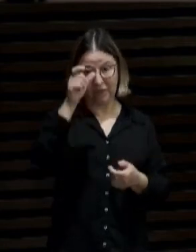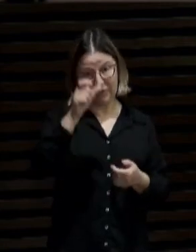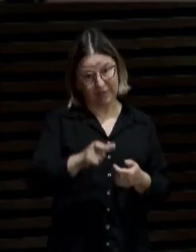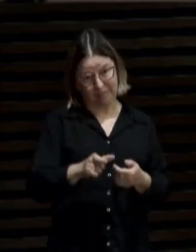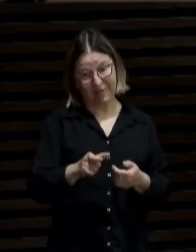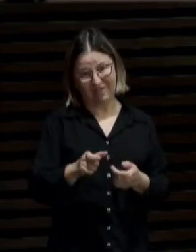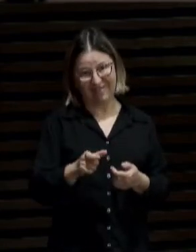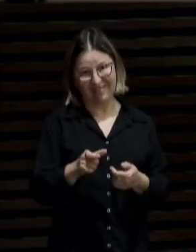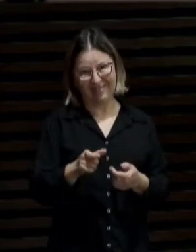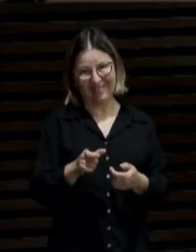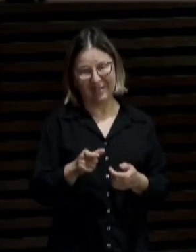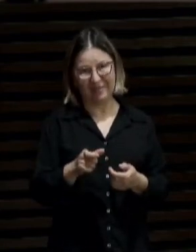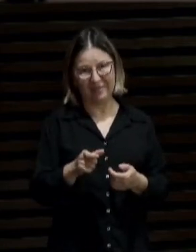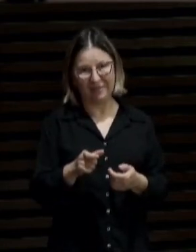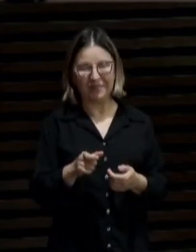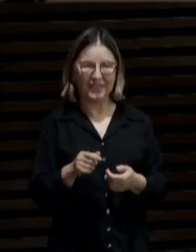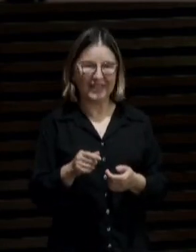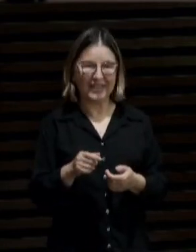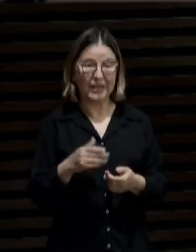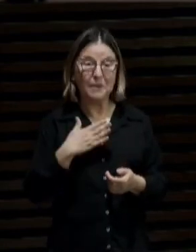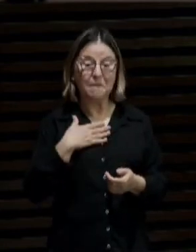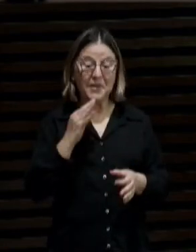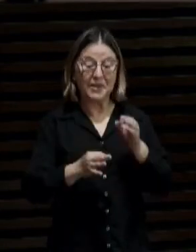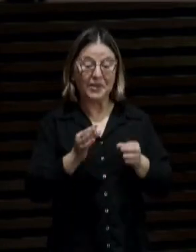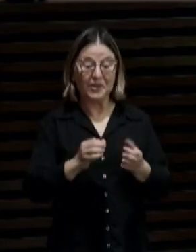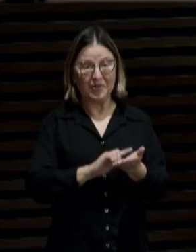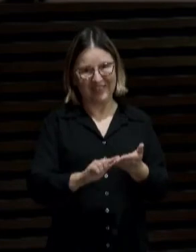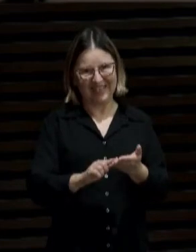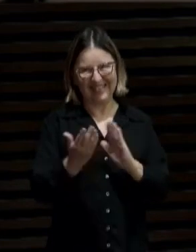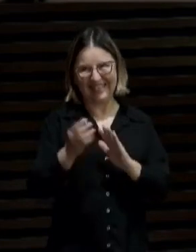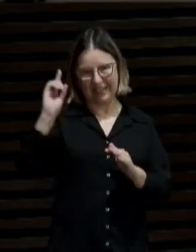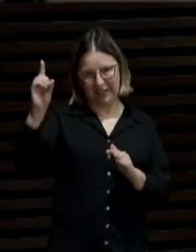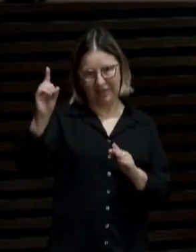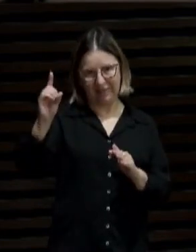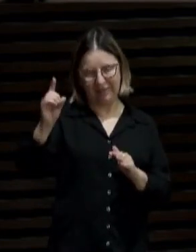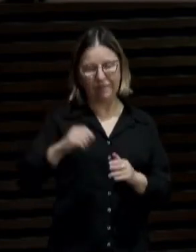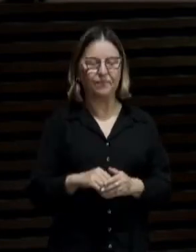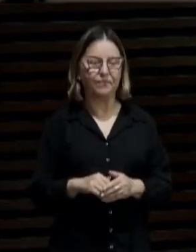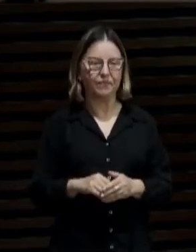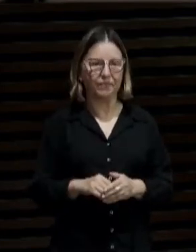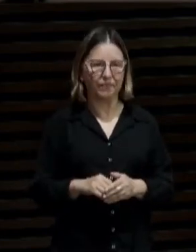faz. Jesus apresenta a sua justiça perante Deus. Porque eu não conseguiria negociar. Vou dar um exemplo.